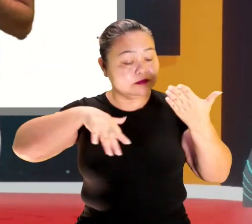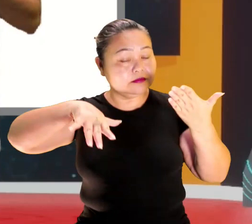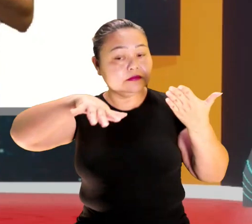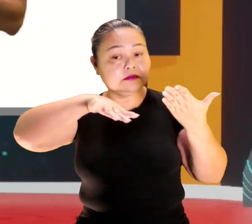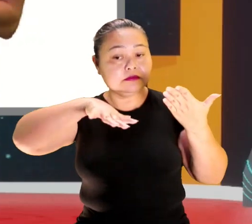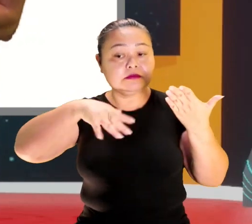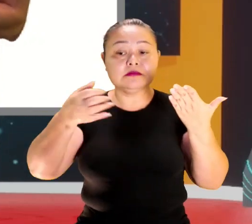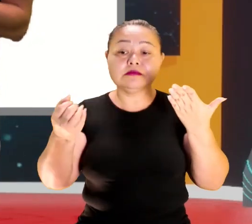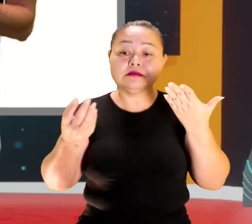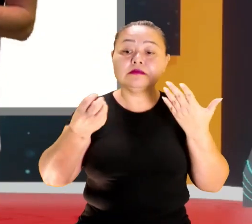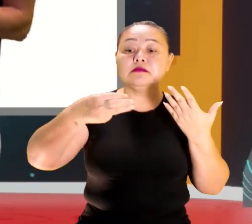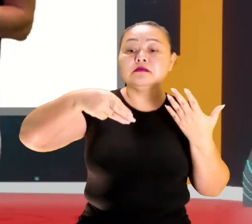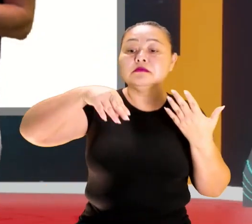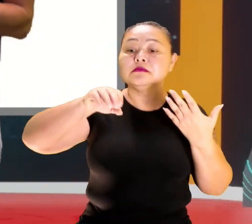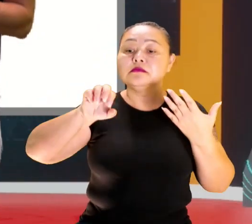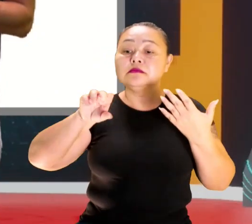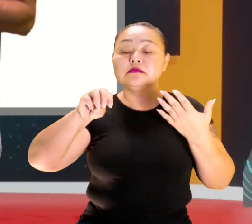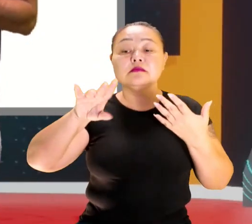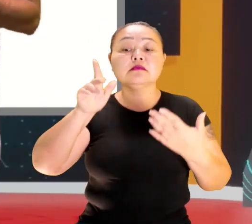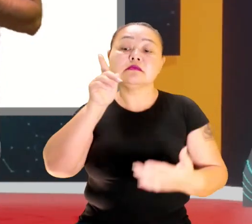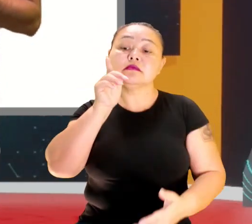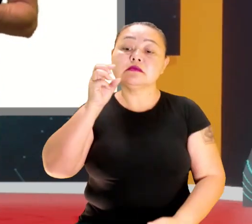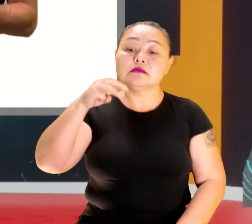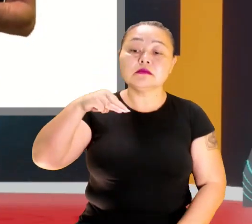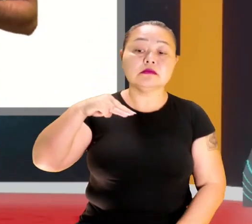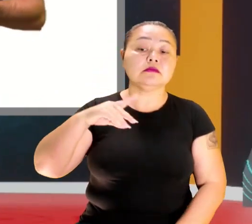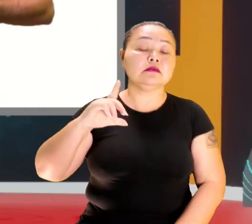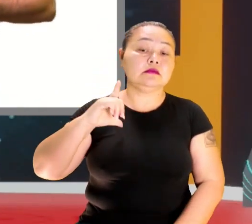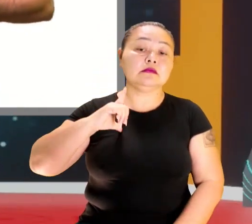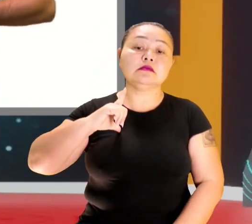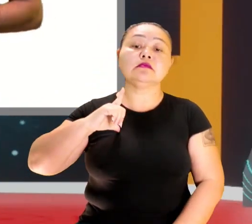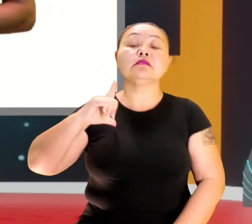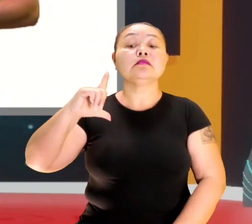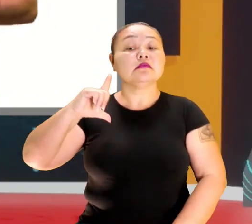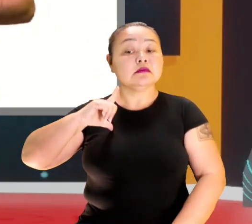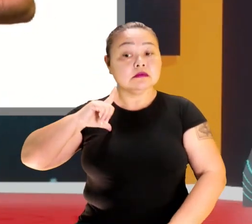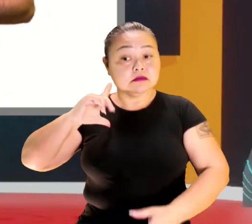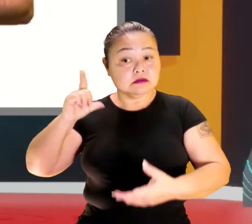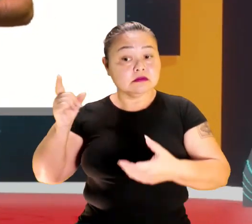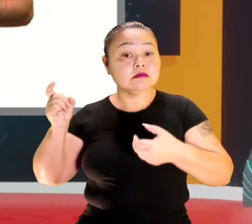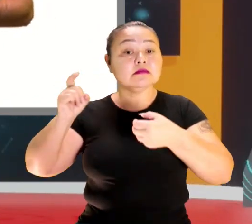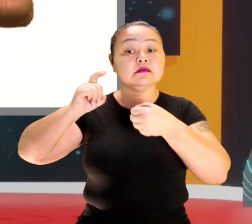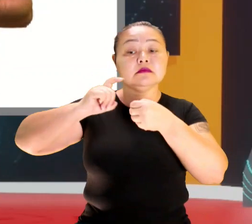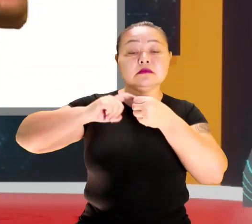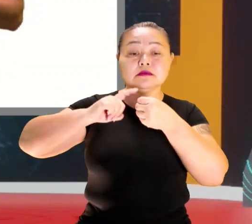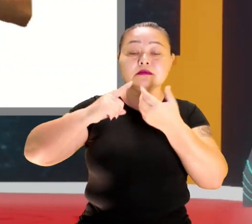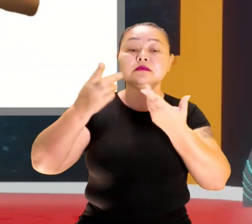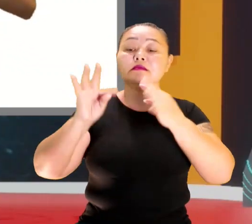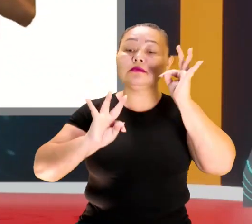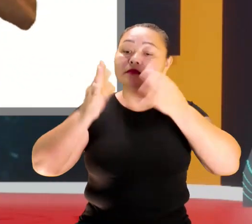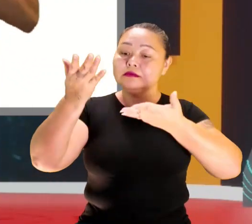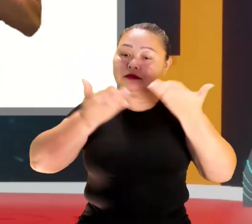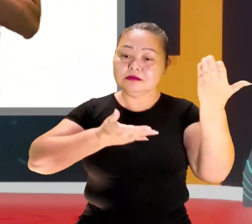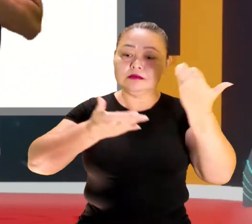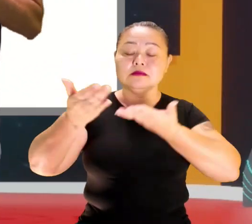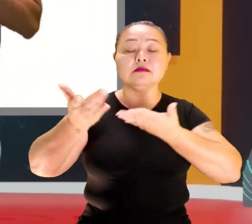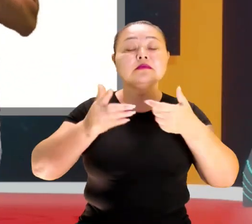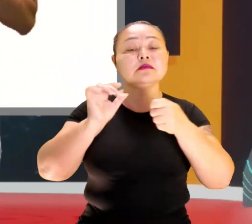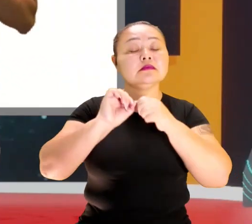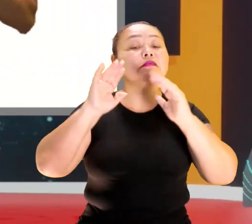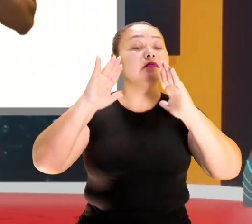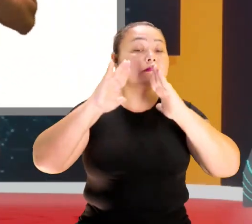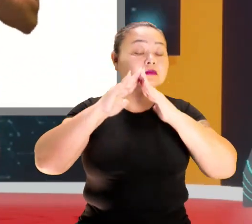Nova Mamoré, Guajará, naquele meio ali, aderiu à mediação tecnológica. Olha então, aí. temos uma escola novinha